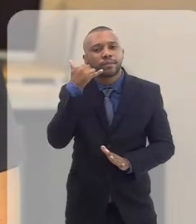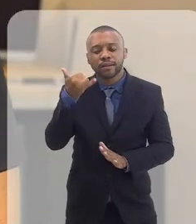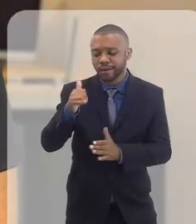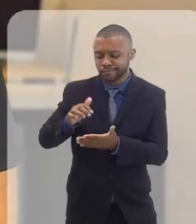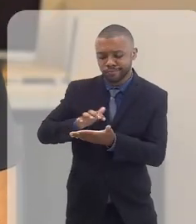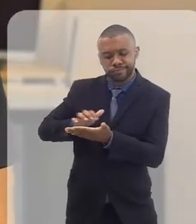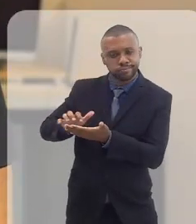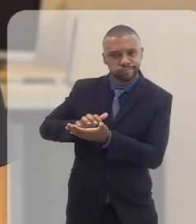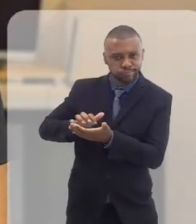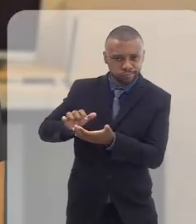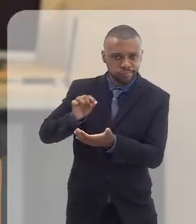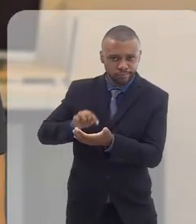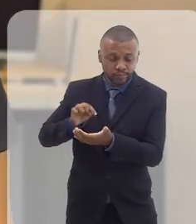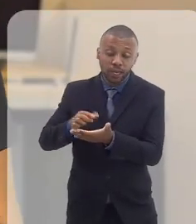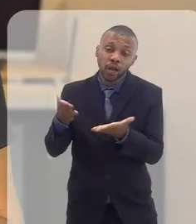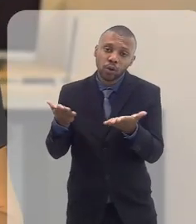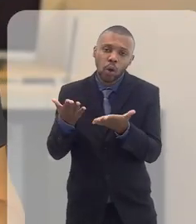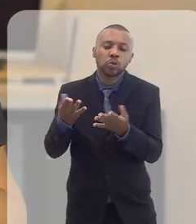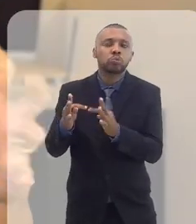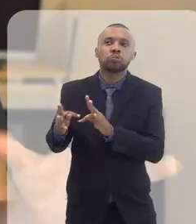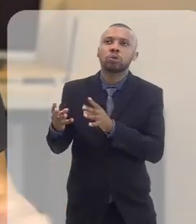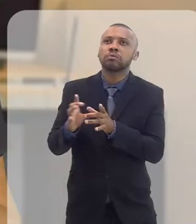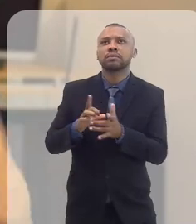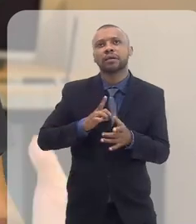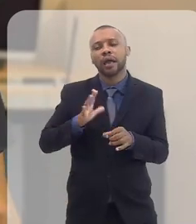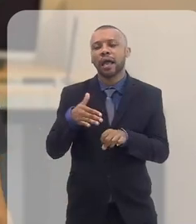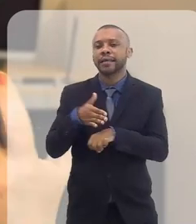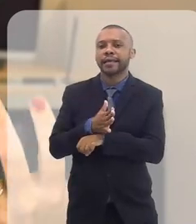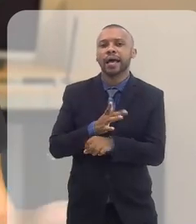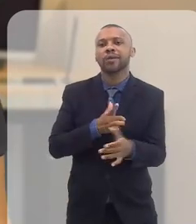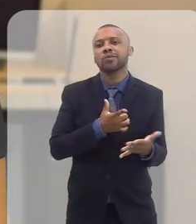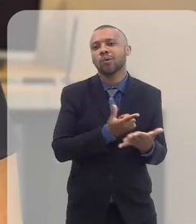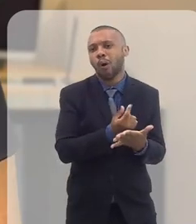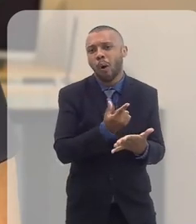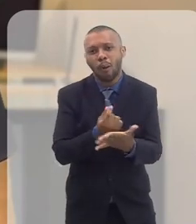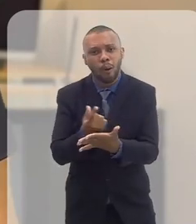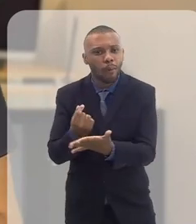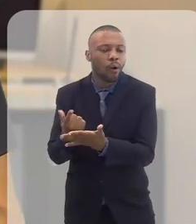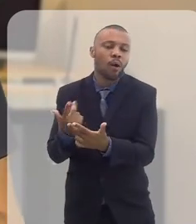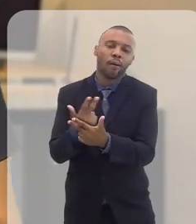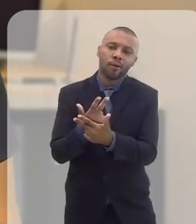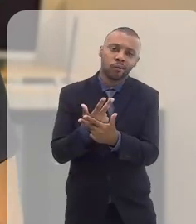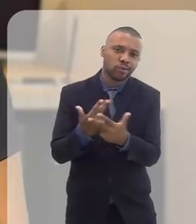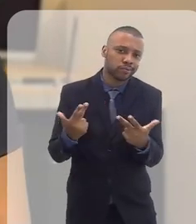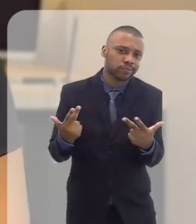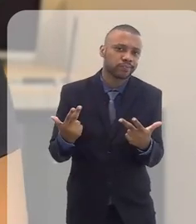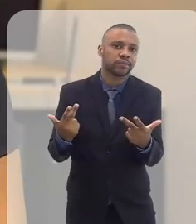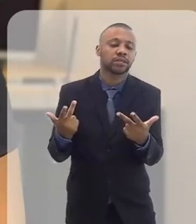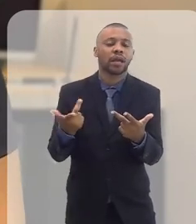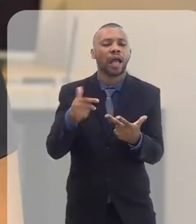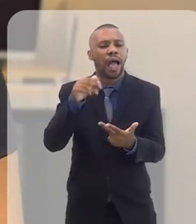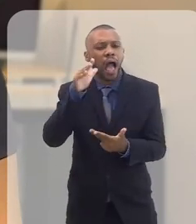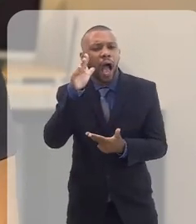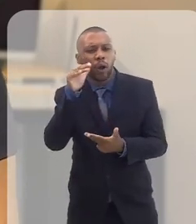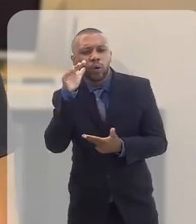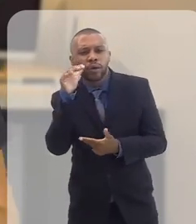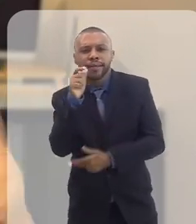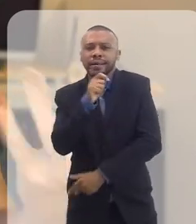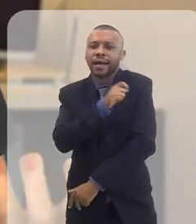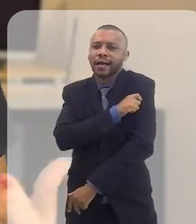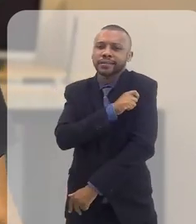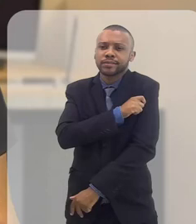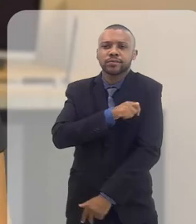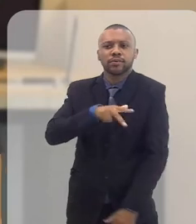aqui do celular, né? Que hoje em dia todo mundo tem acesso, e sobre